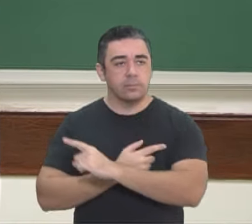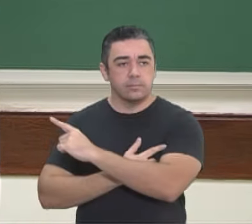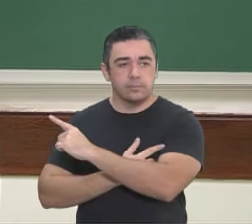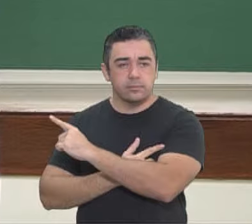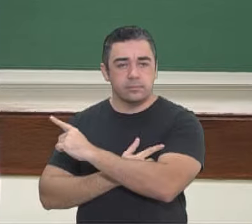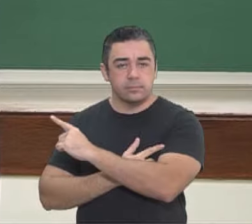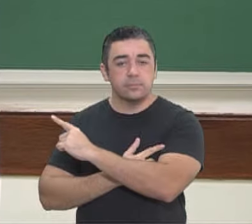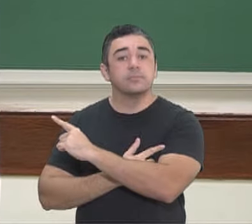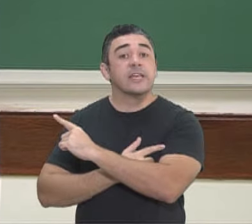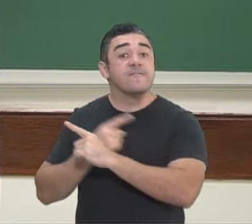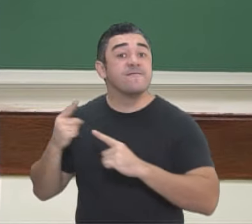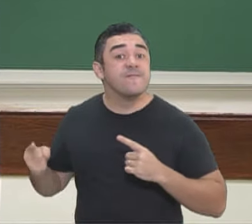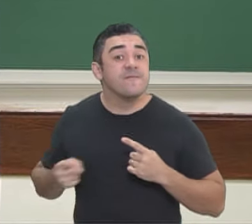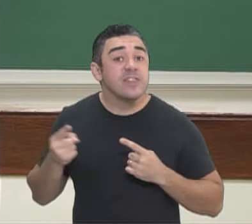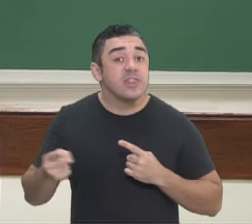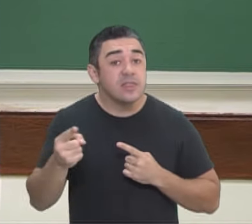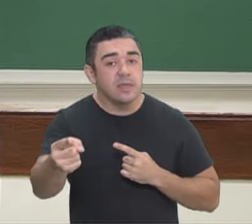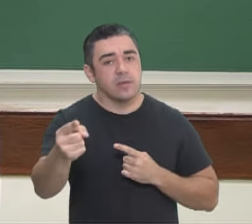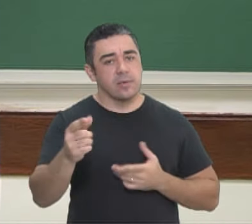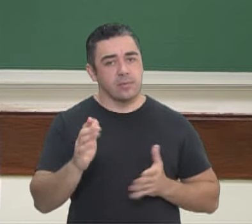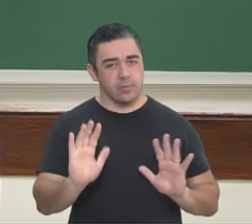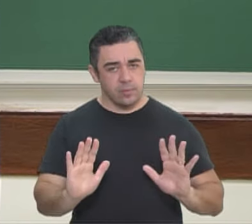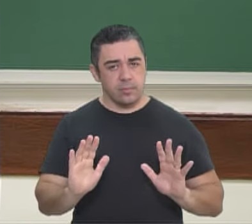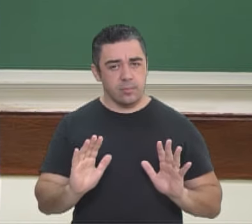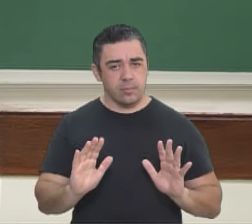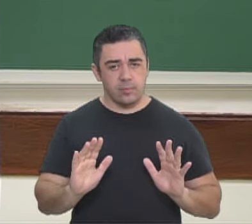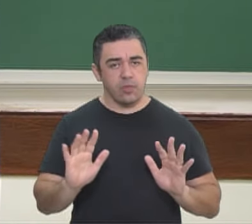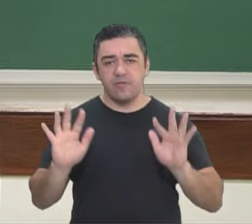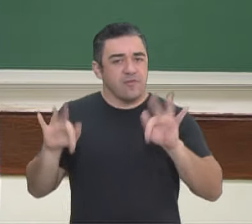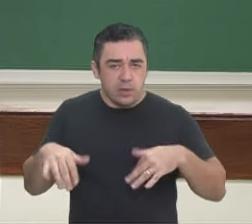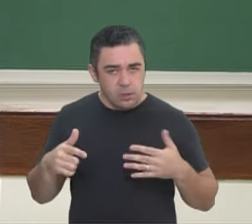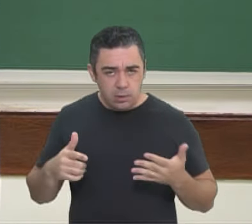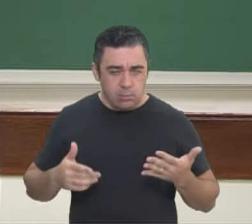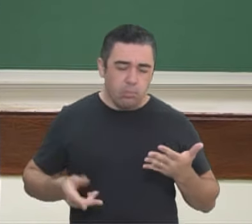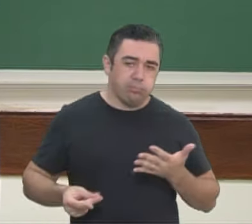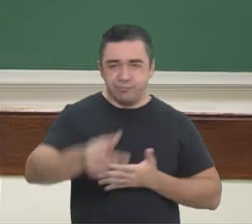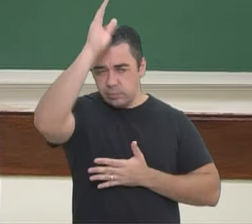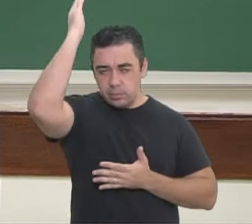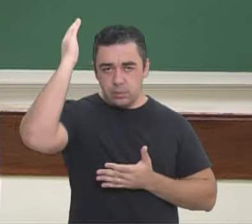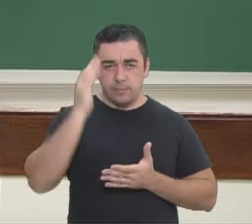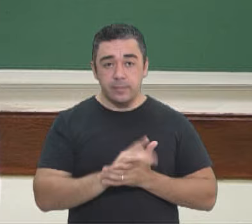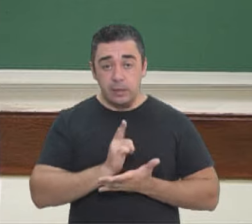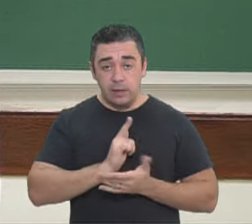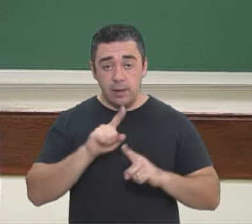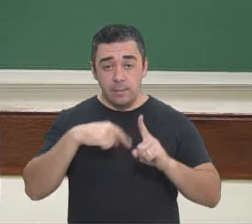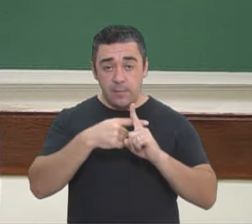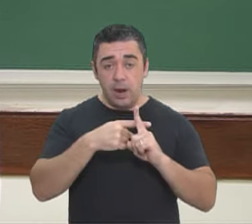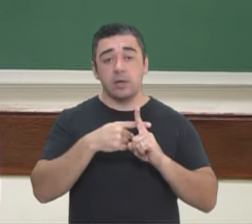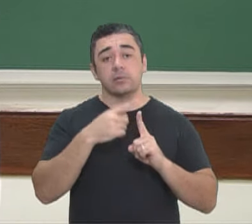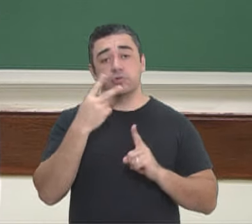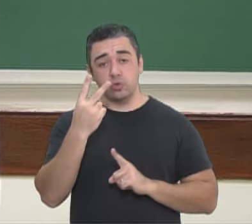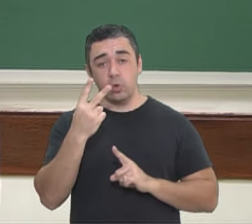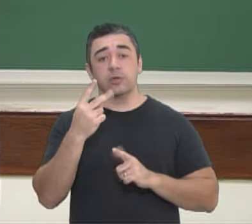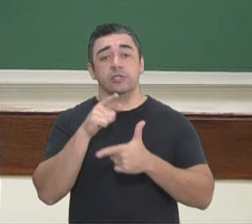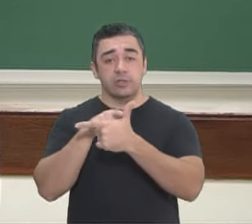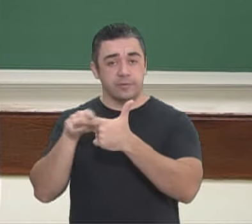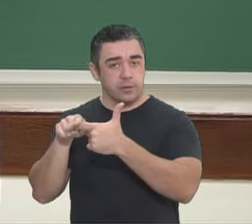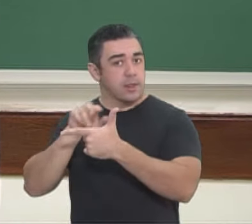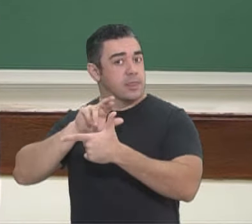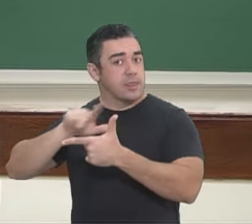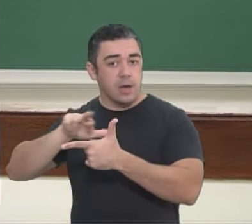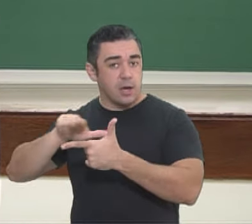são infinitos. Muito bem? Viu que é os números primos? Se tiver mais de 2 divisores, então não é primo. Agora,